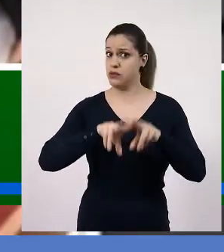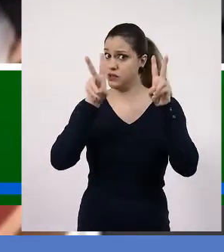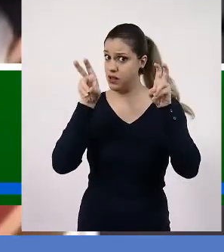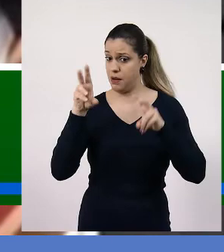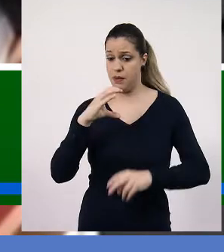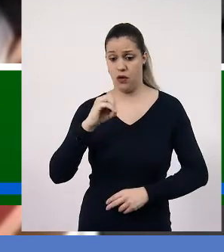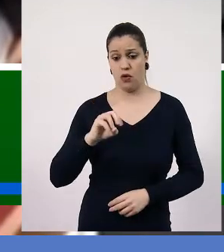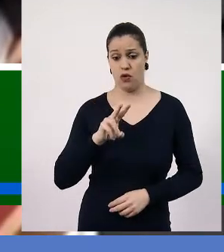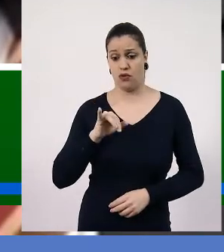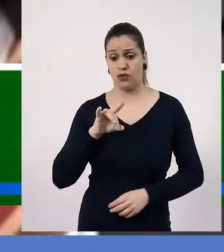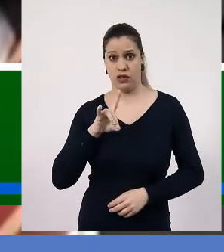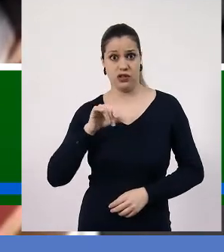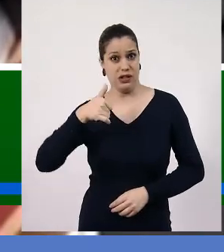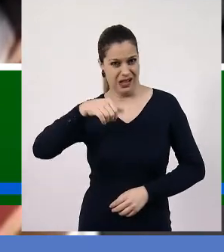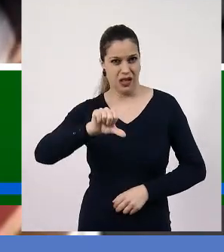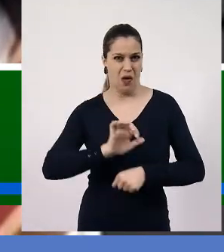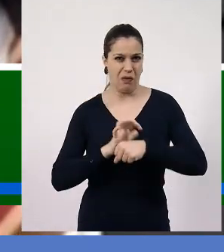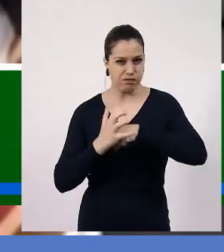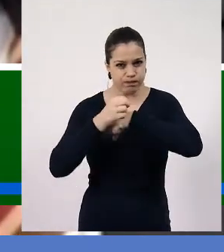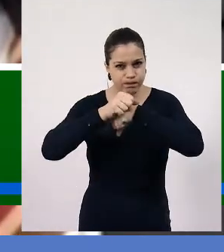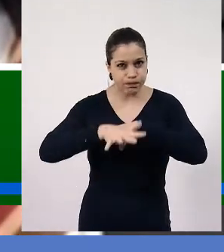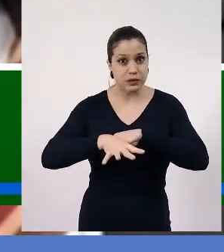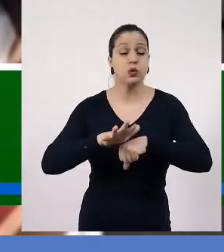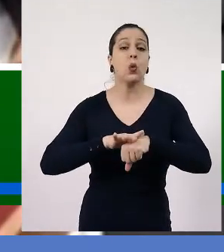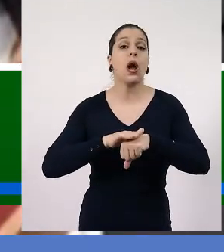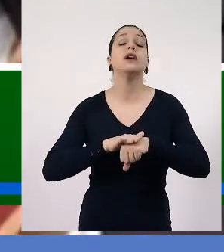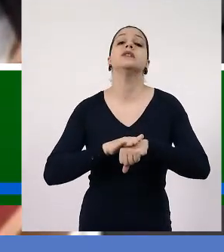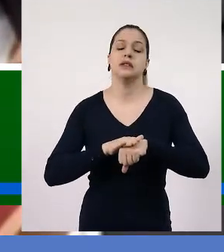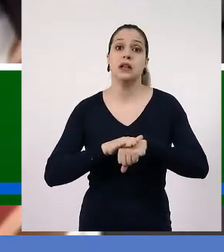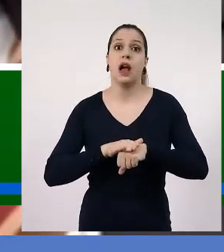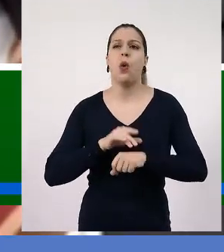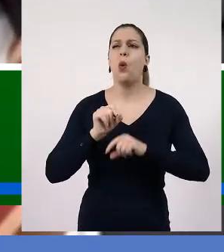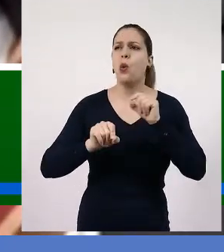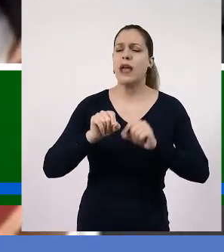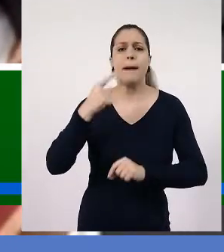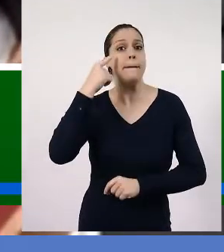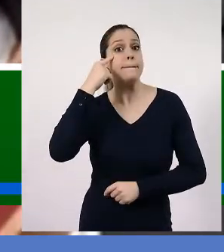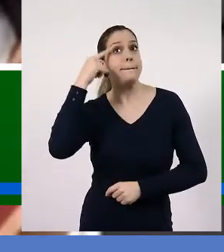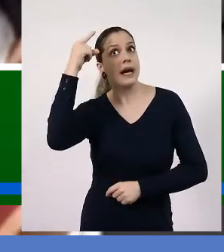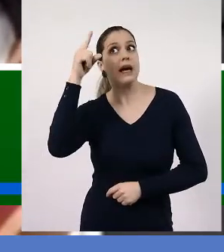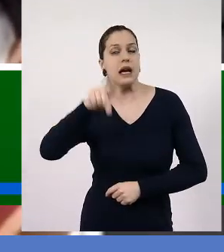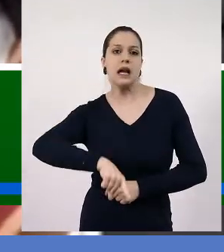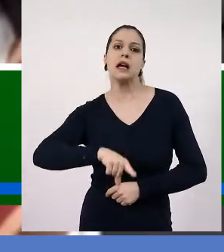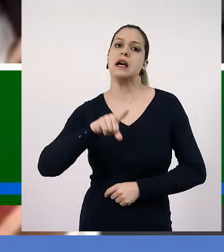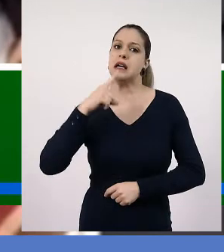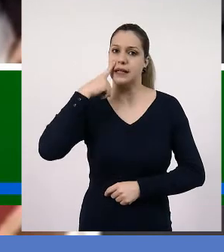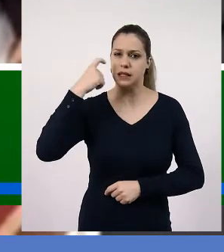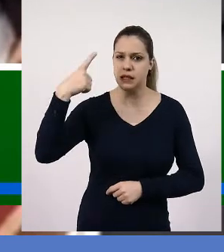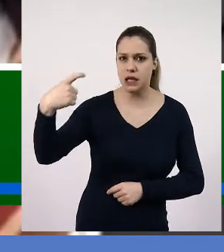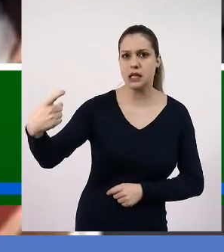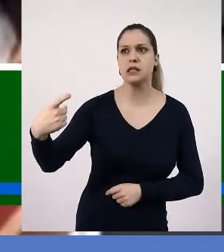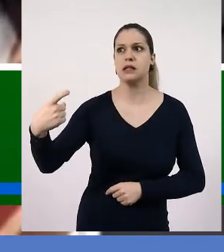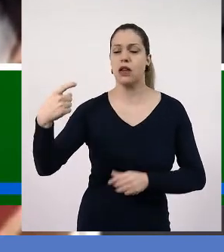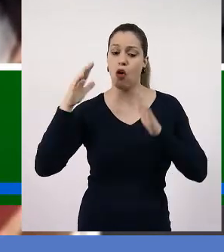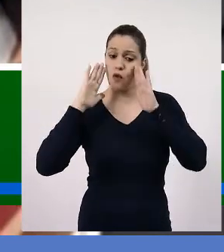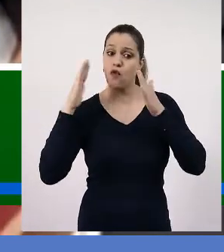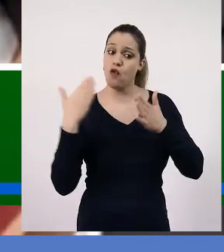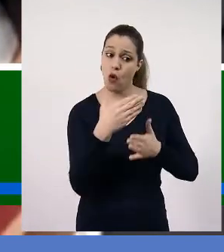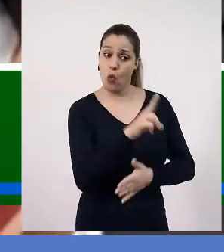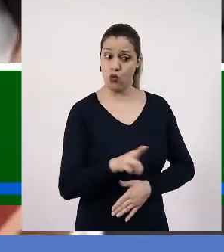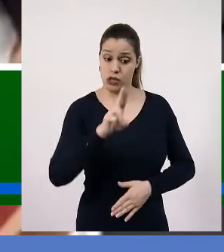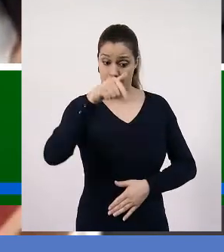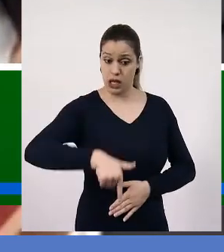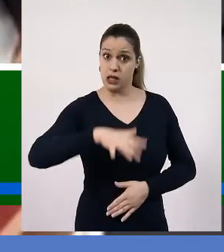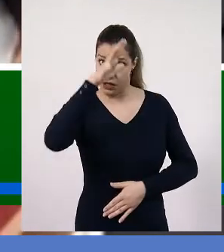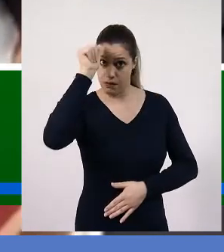sendo postado nesse banco de dados. Aquilo que a gente acha interessante, que é interessante aportar aqui para Mato Grosso do